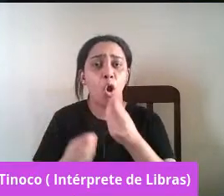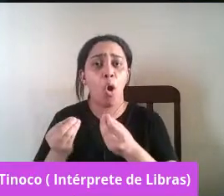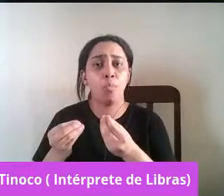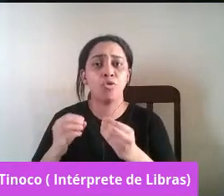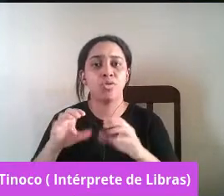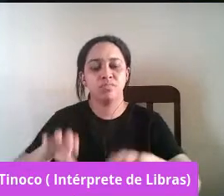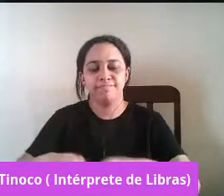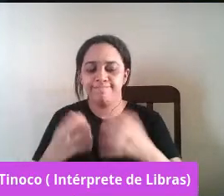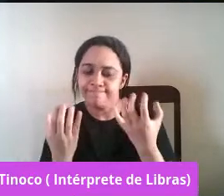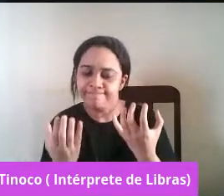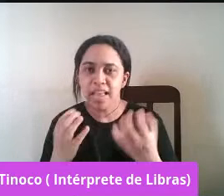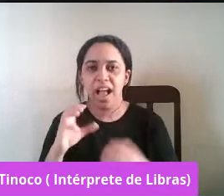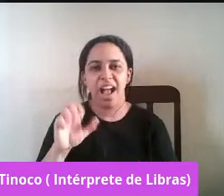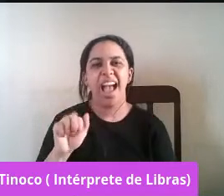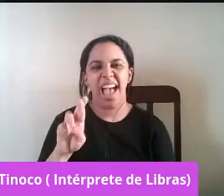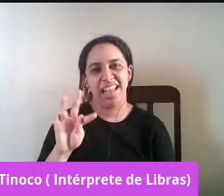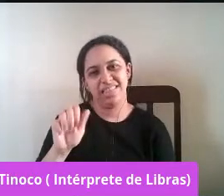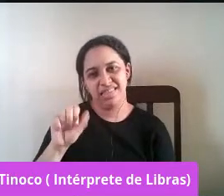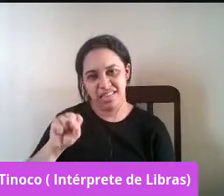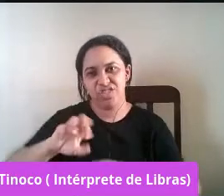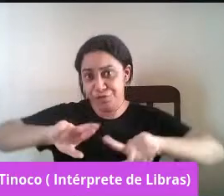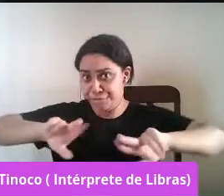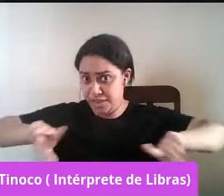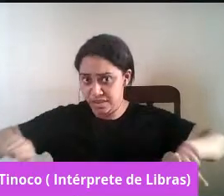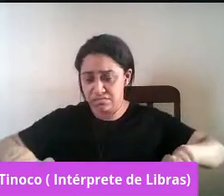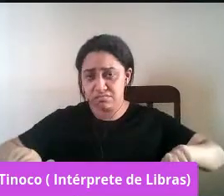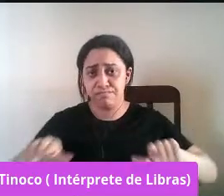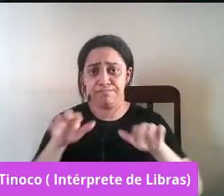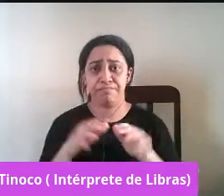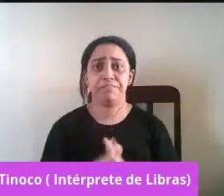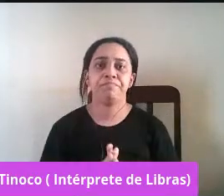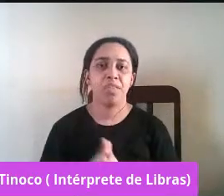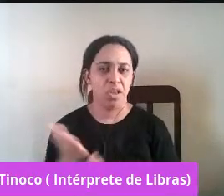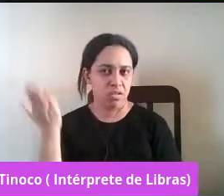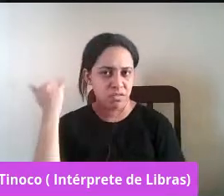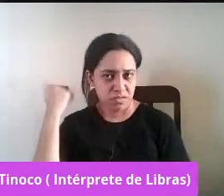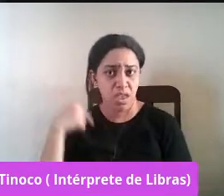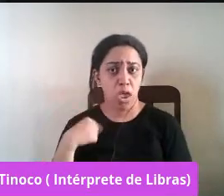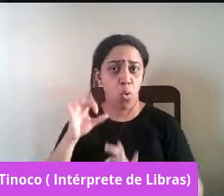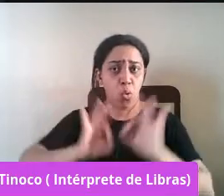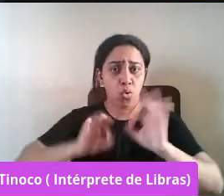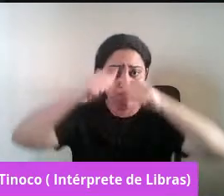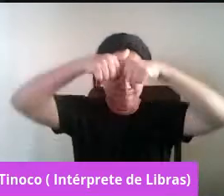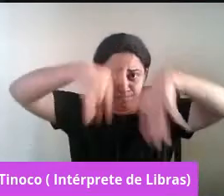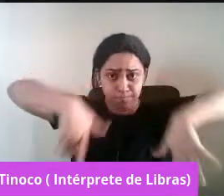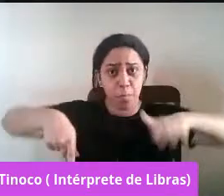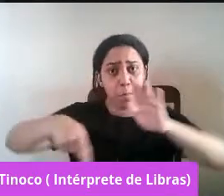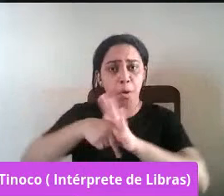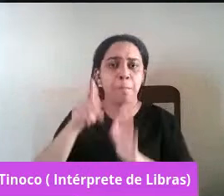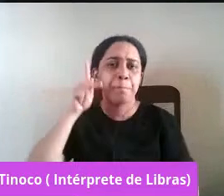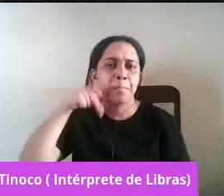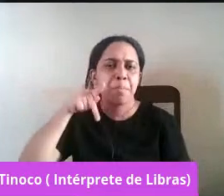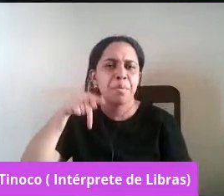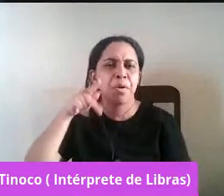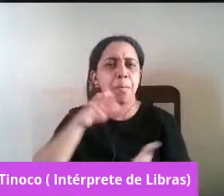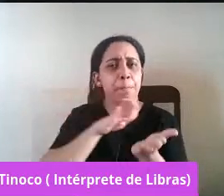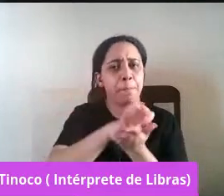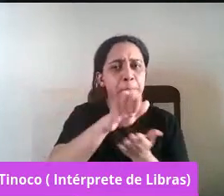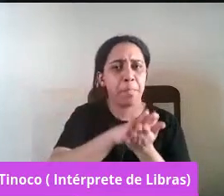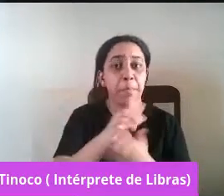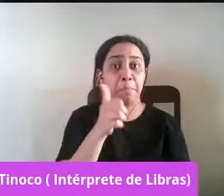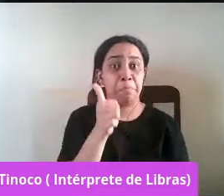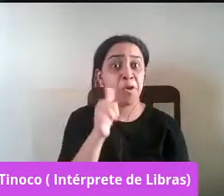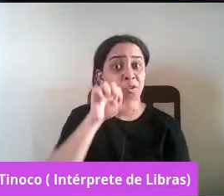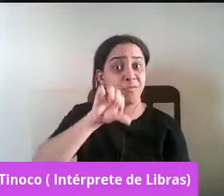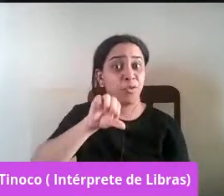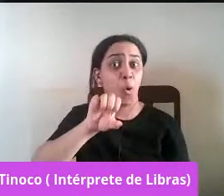simples. Para quem sabe mexer com computador, é relativamente simples. Porque quando eu fiz o meu ato aqui em Vista Paraíba, foi publicado em 1982, publicado